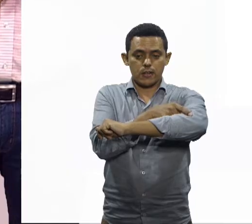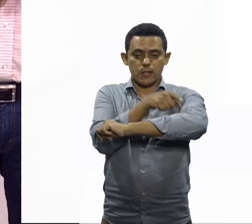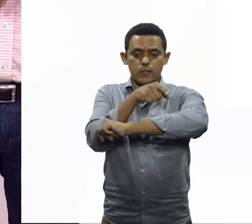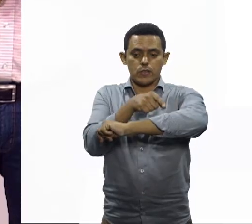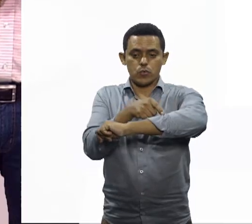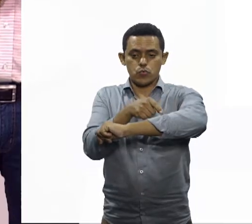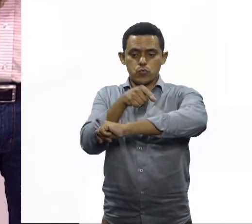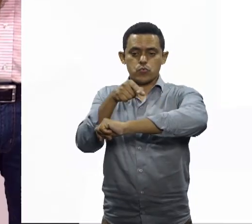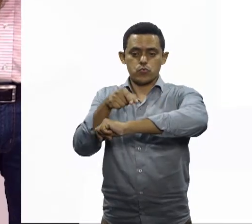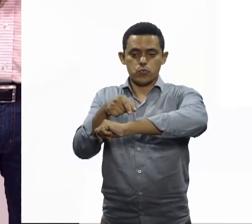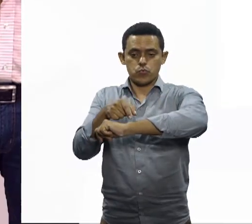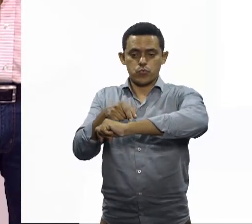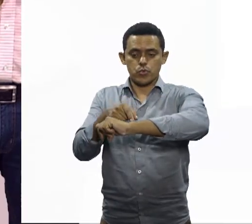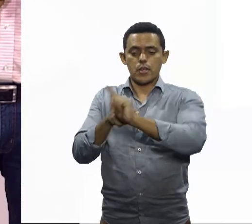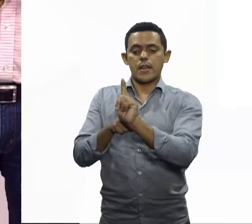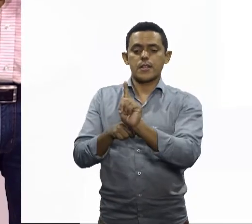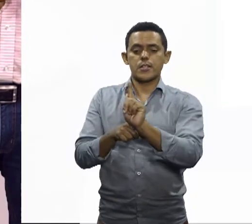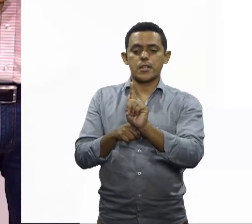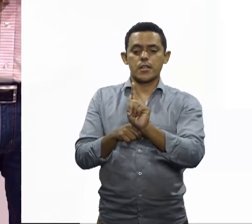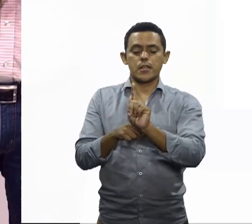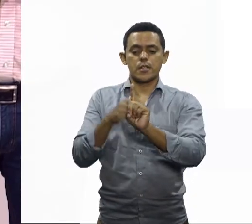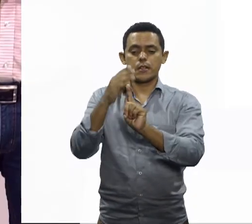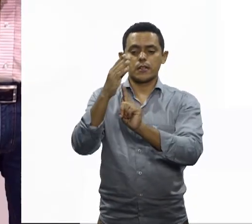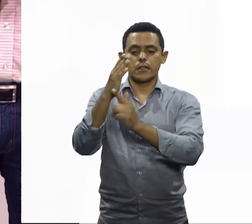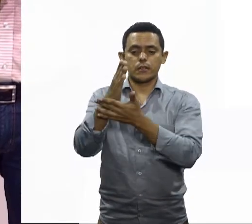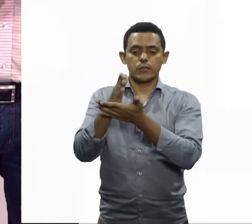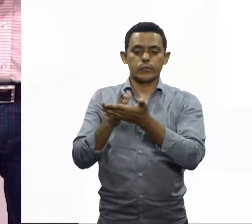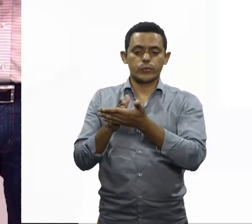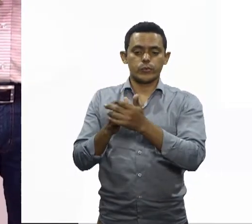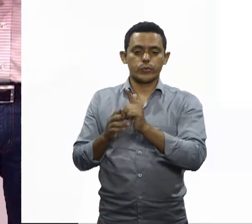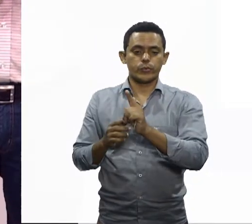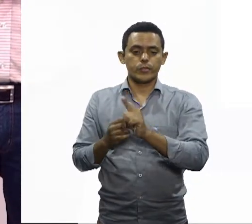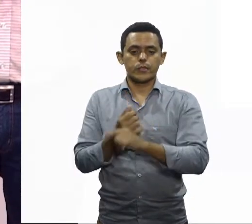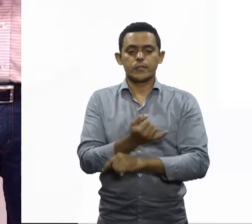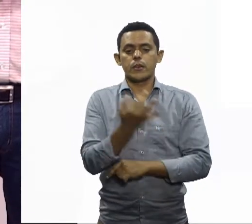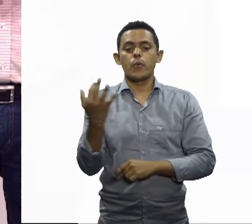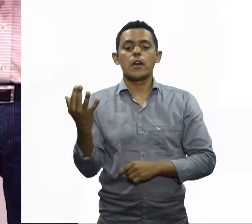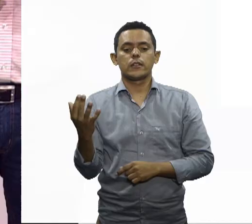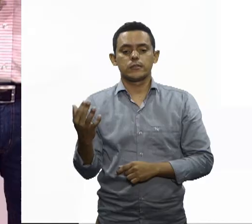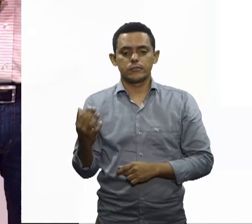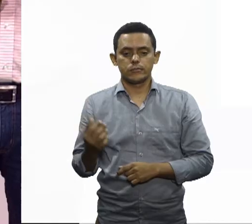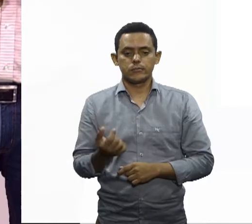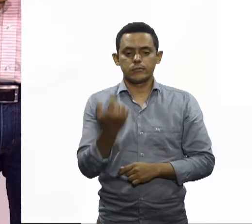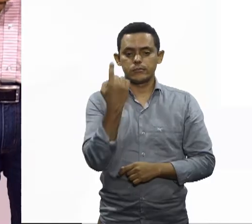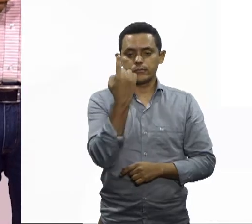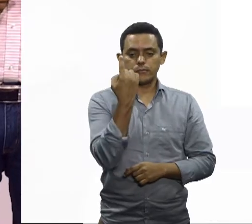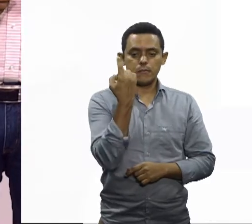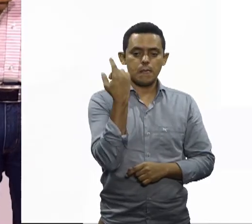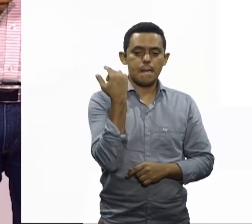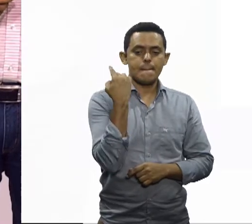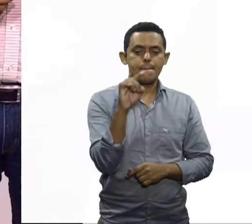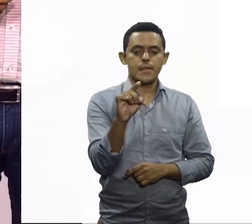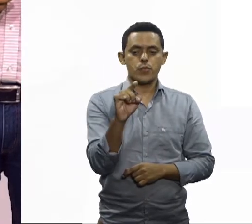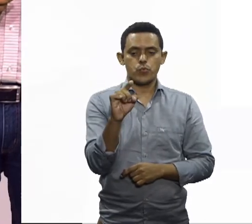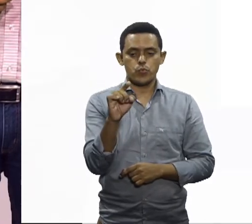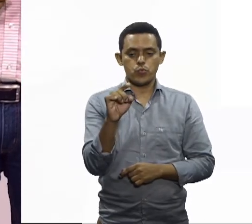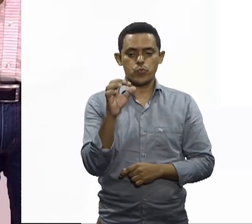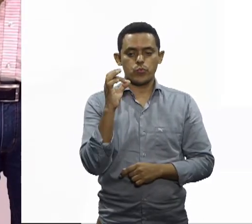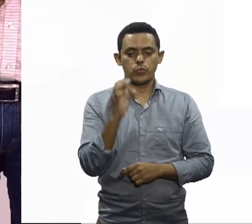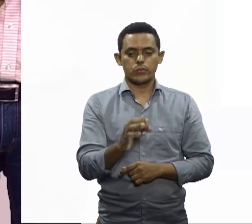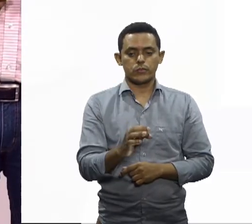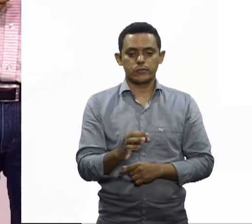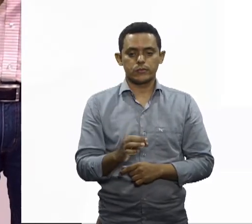Do hectograma para o decagrama, nós também temos 10. Do decagrama para o grama, também temos 10. Então, esse 10 aparece aí quantas